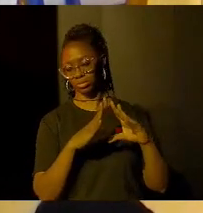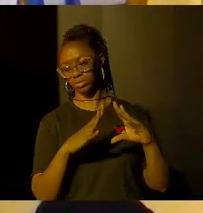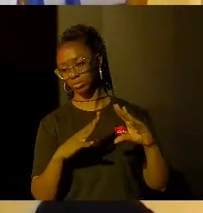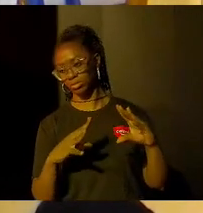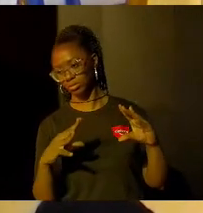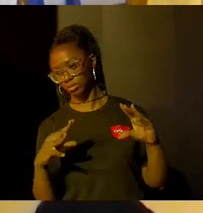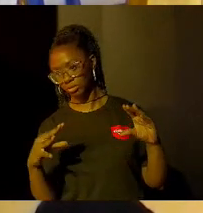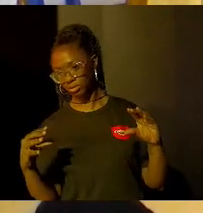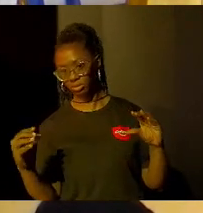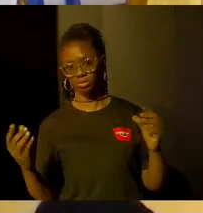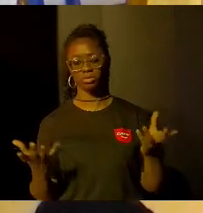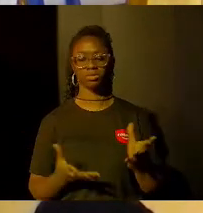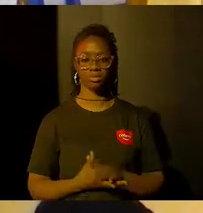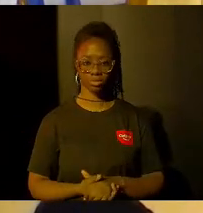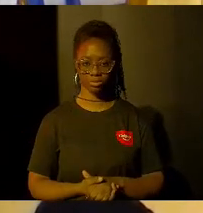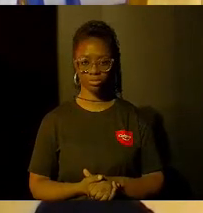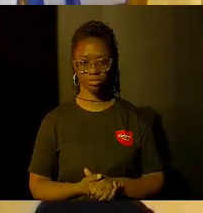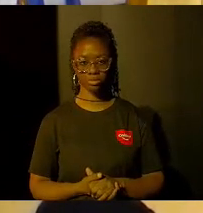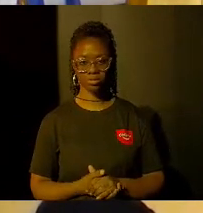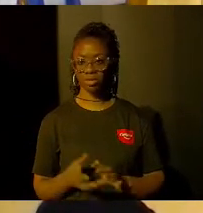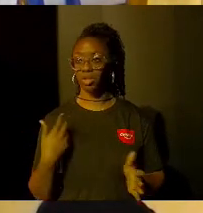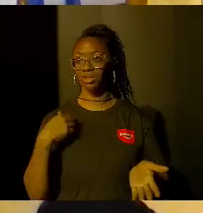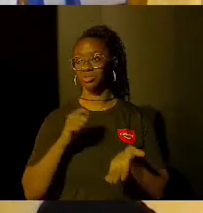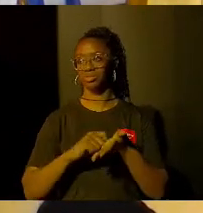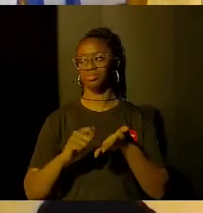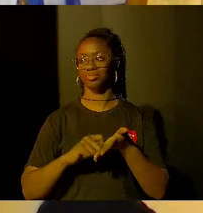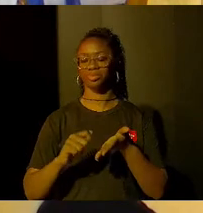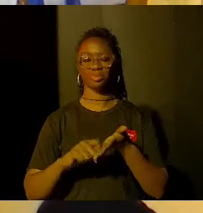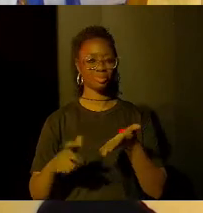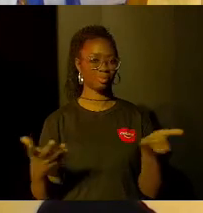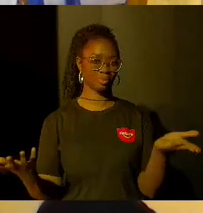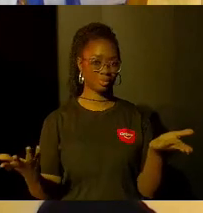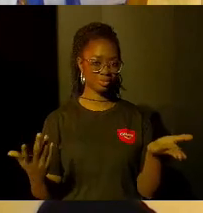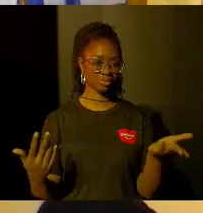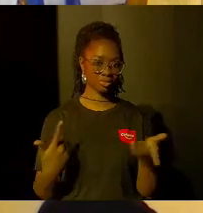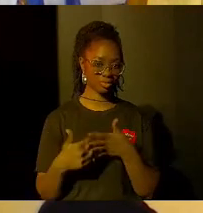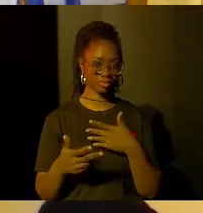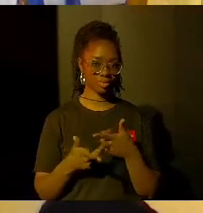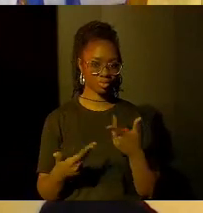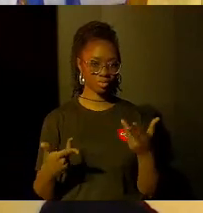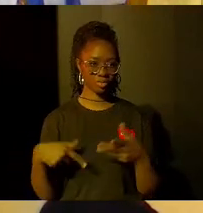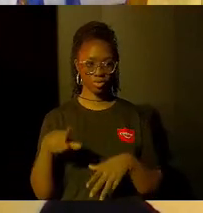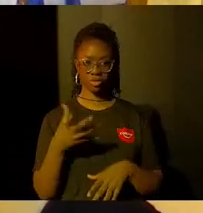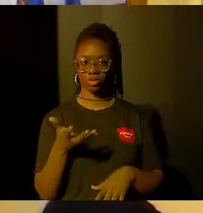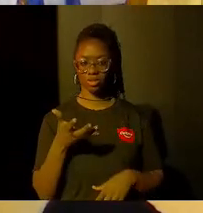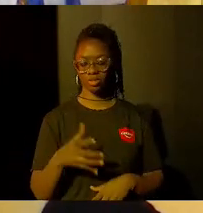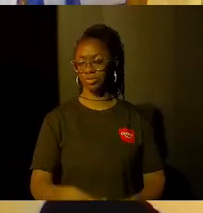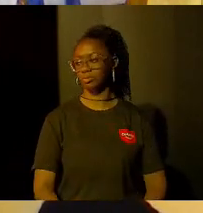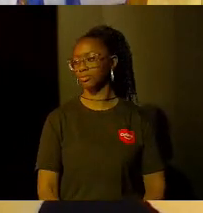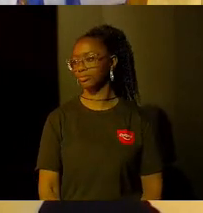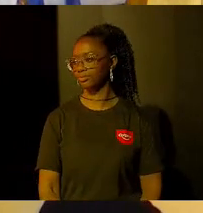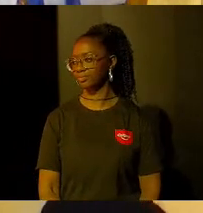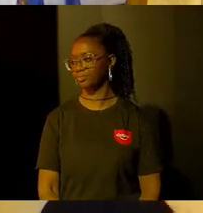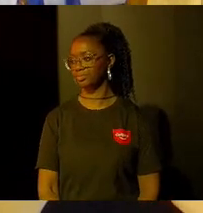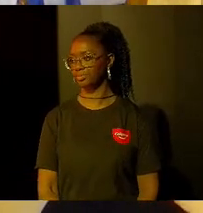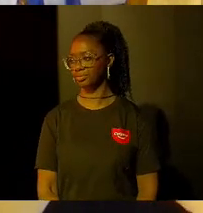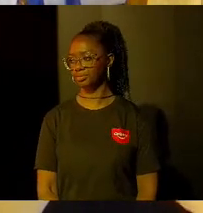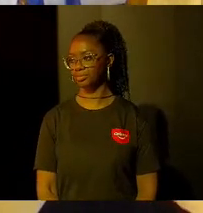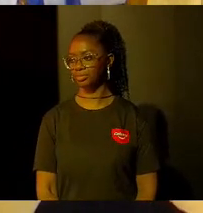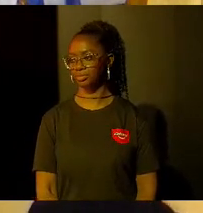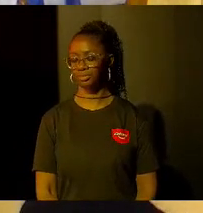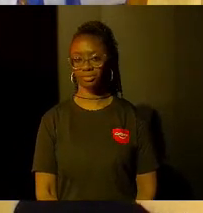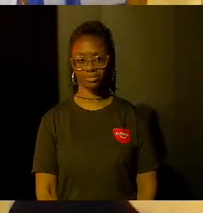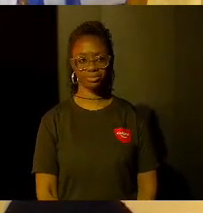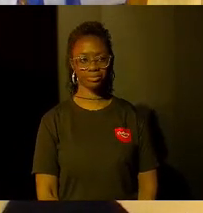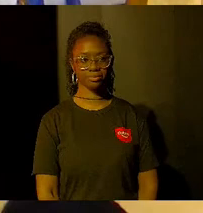veio dizer Nossa vai escrever uma peça ou qualquer coisa que vocês querem escrever eu vou